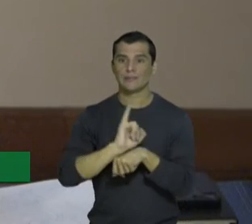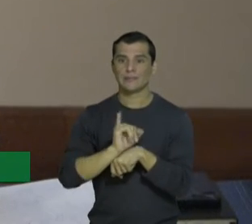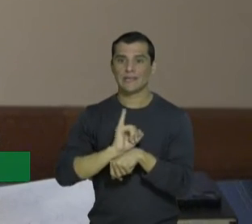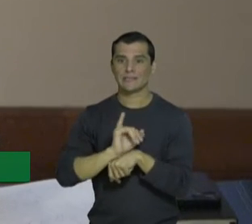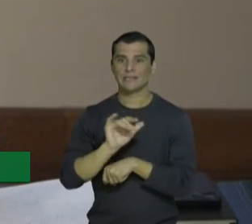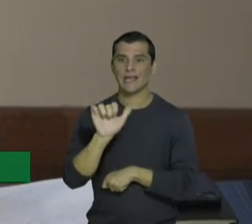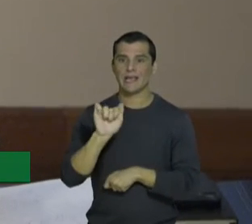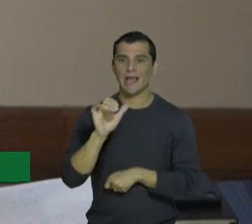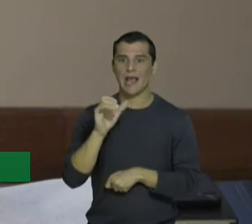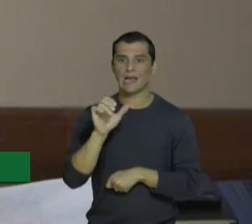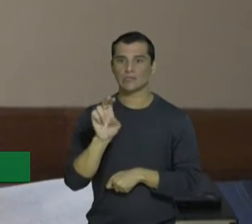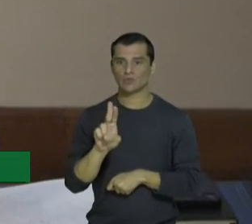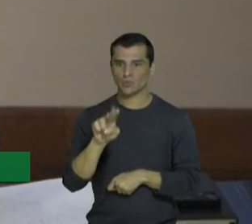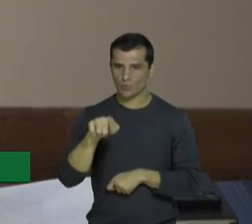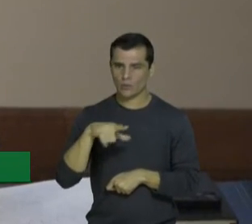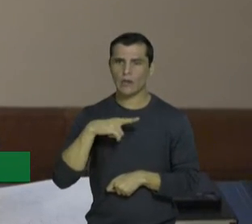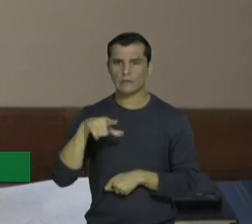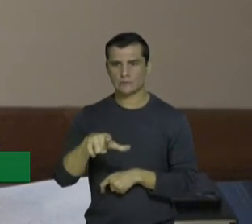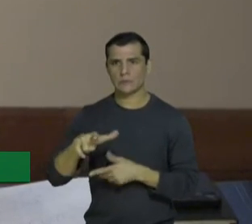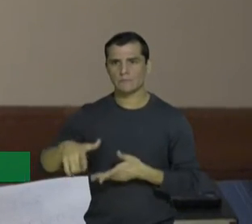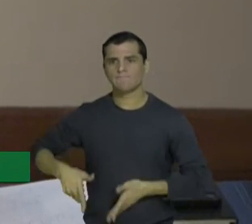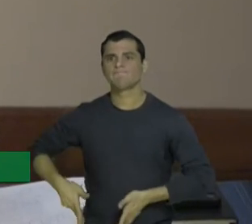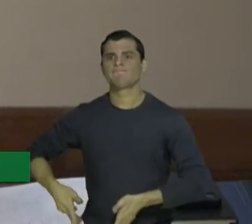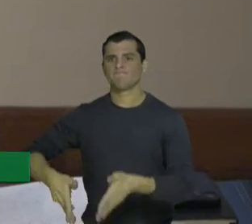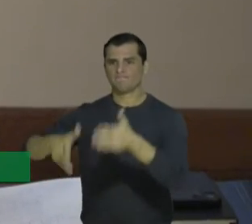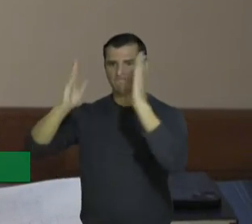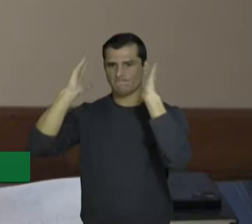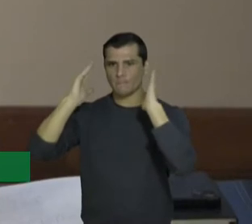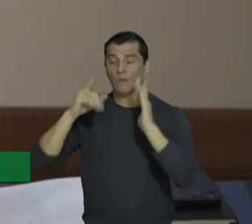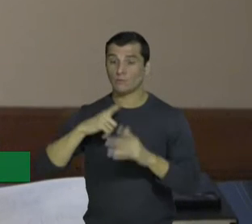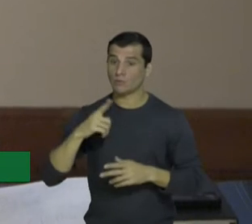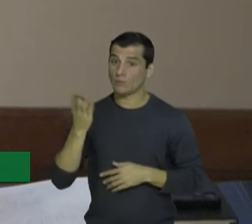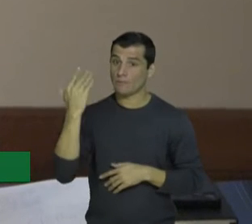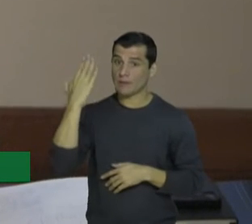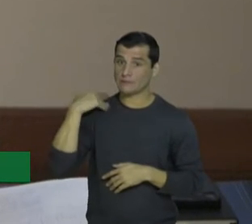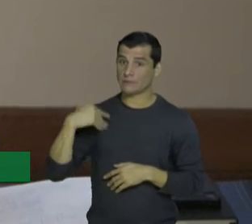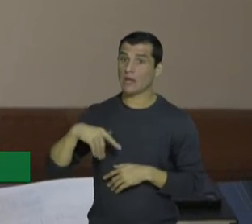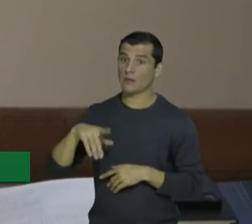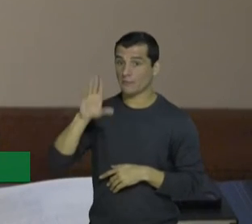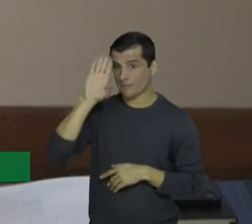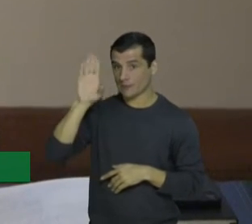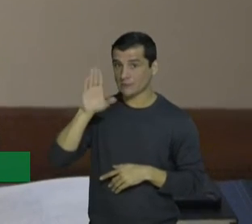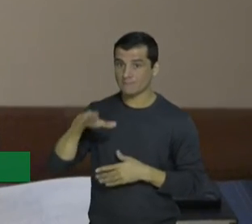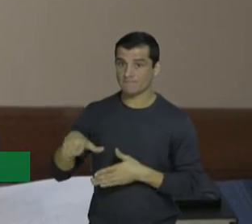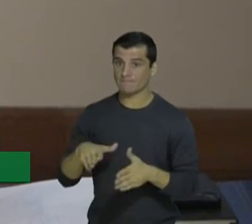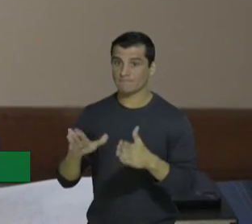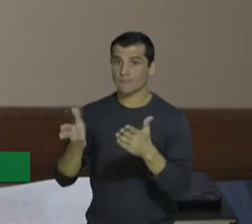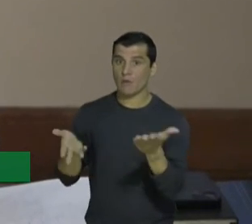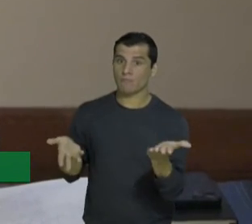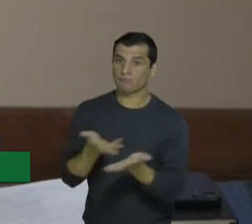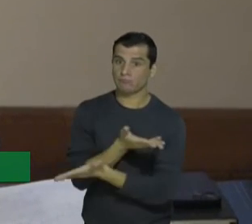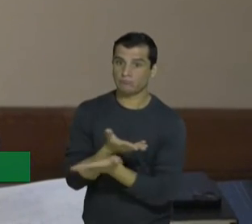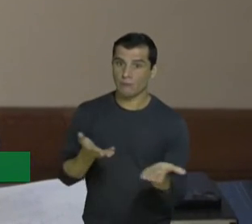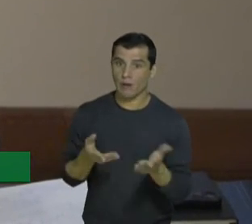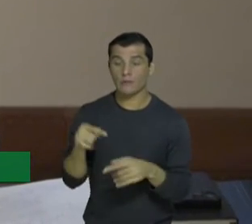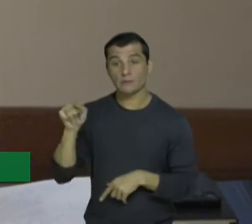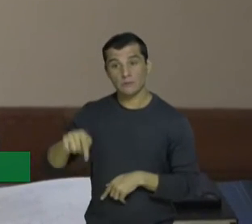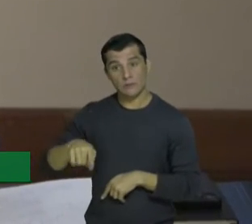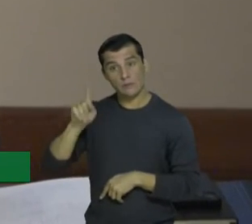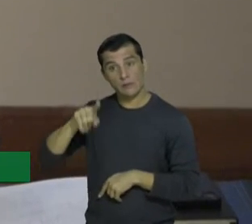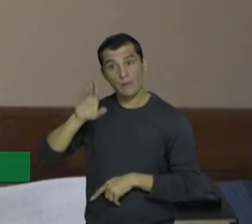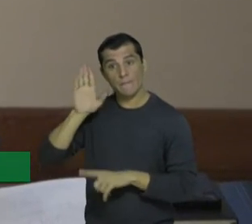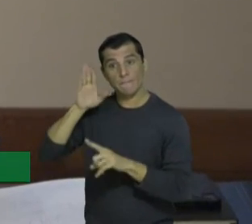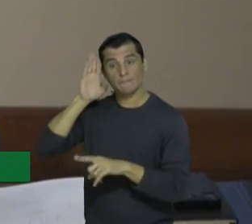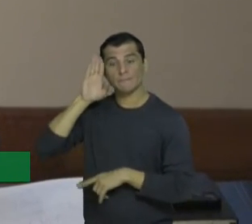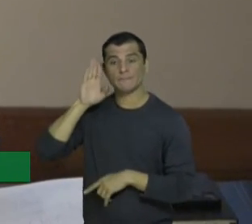industrial é fundamental para que a gente possa ter sucesso e por isso que essa a esse momento aqui